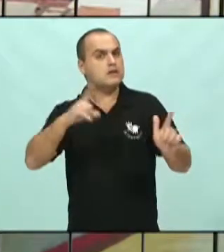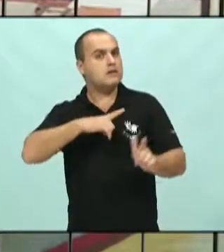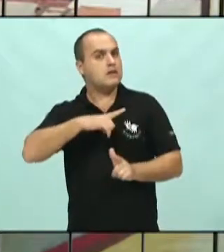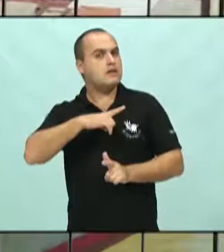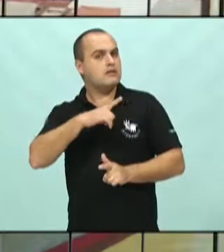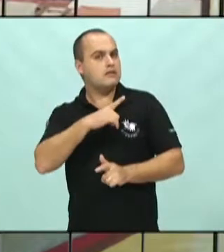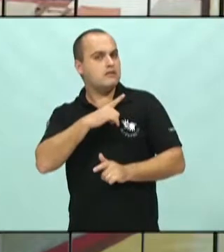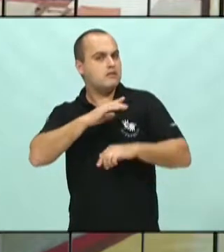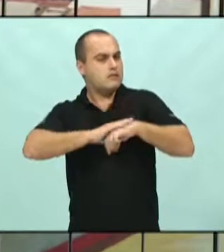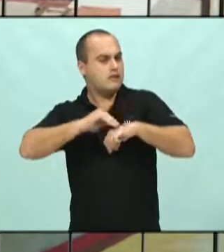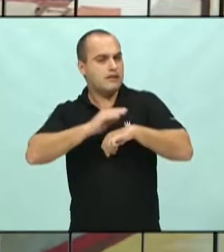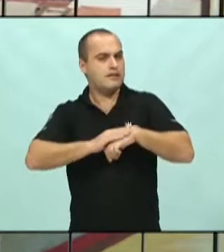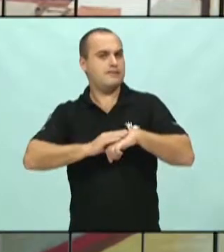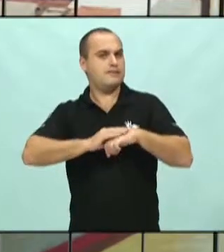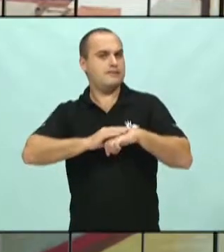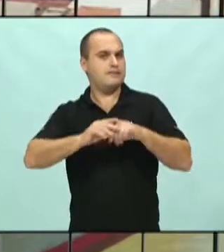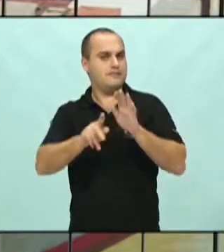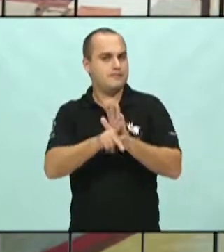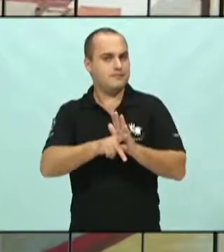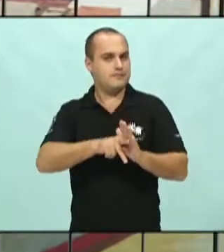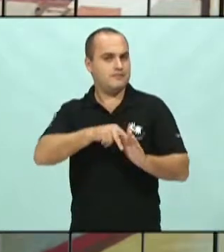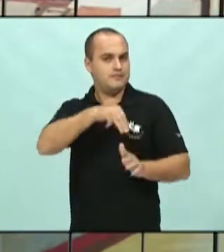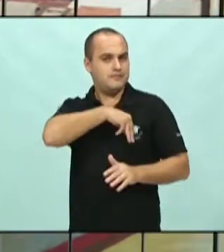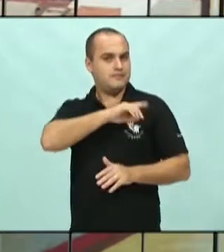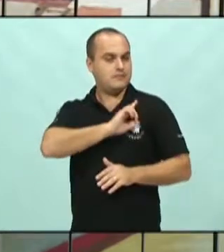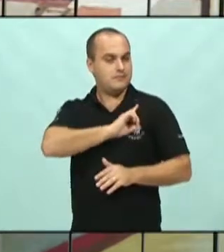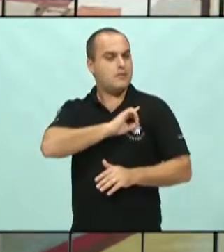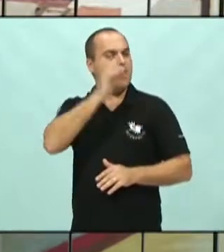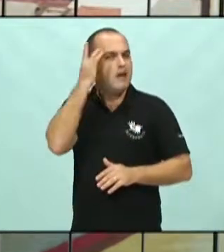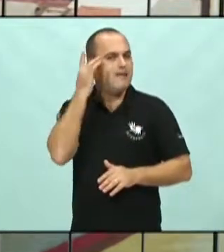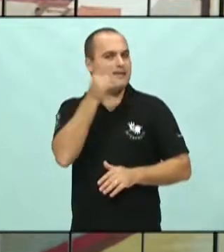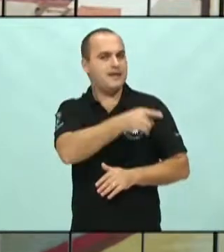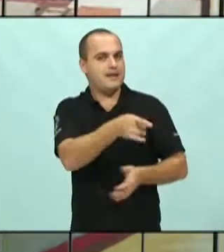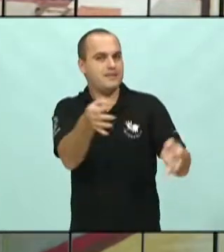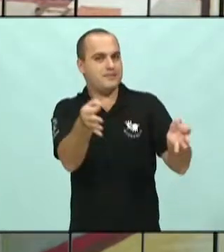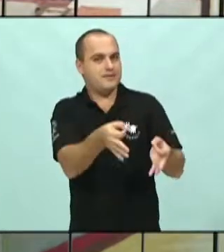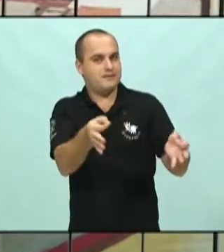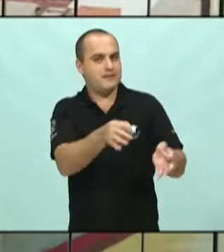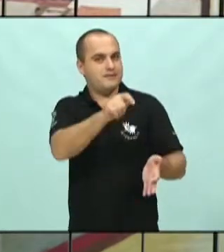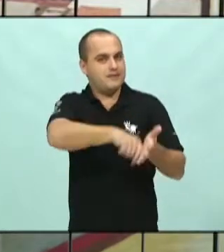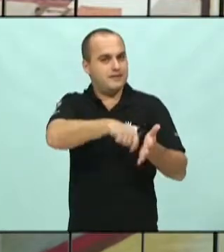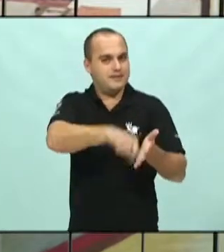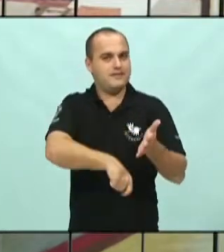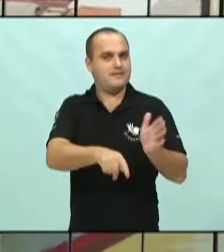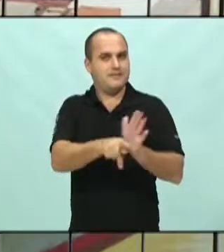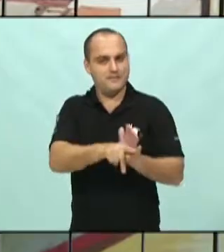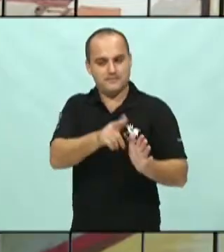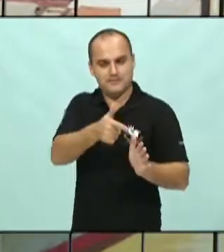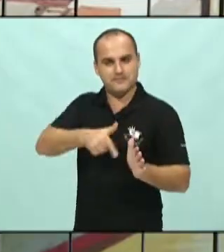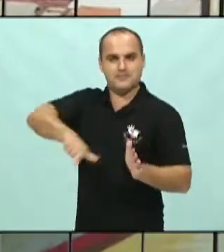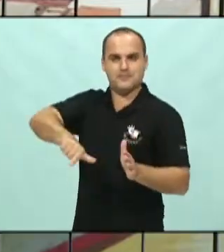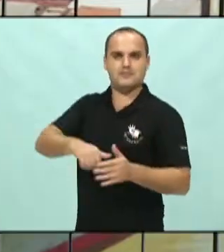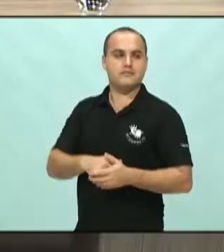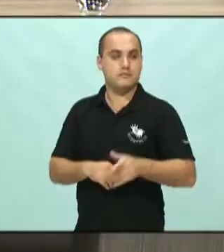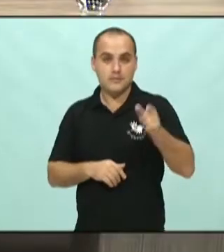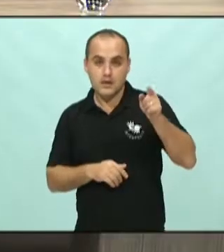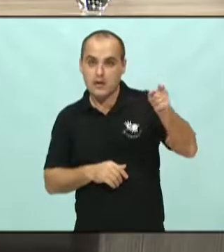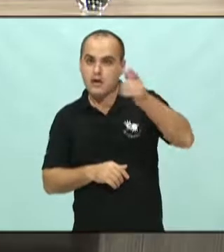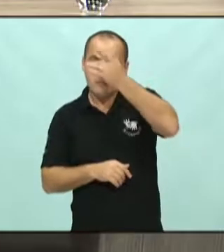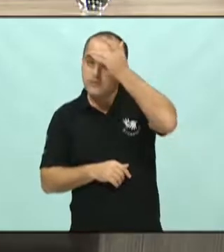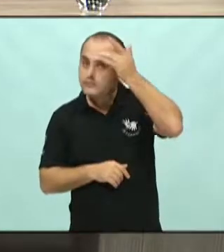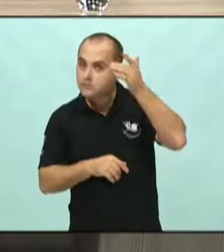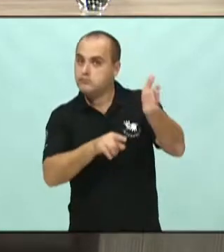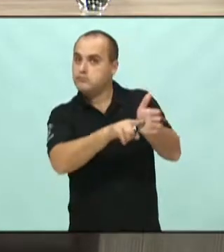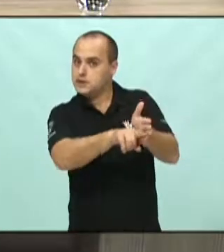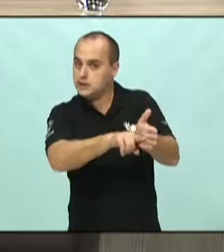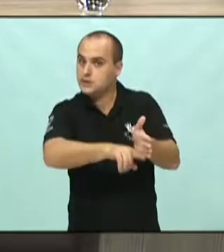Marcílio, né? Então, acho que ele seria a pessoa perfeita para escrever a orelha, né? Até por ser alguém que pesquisa